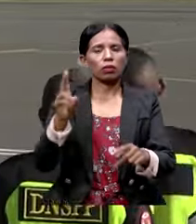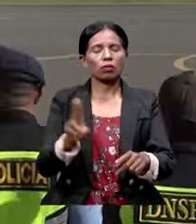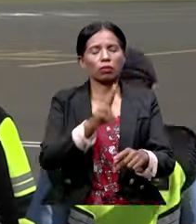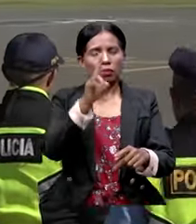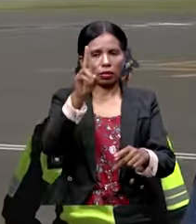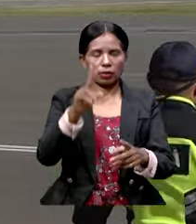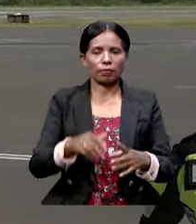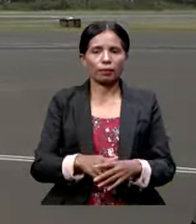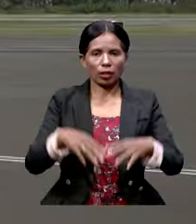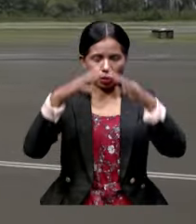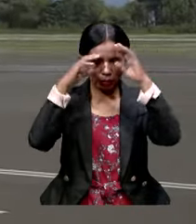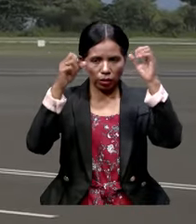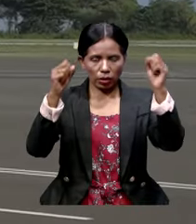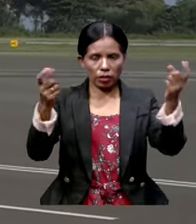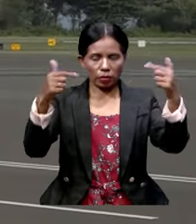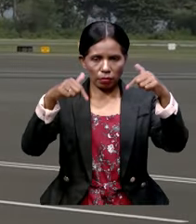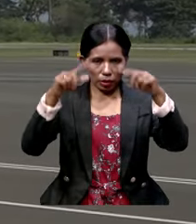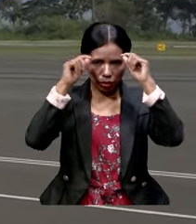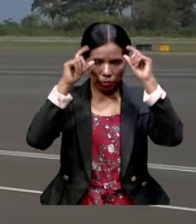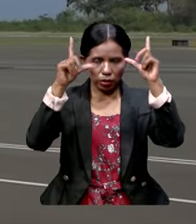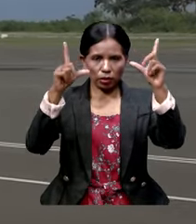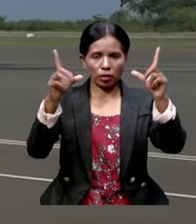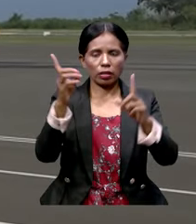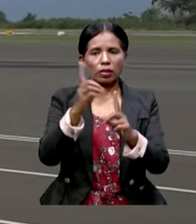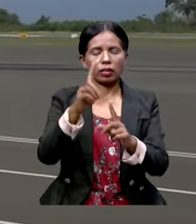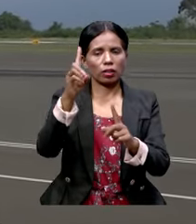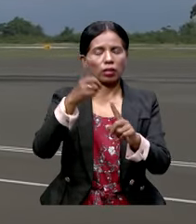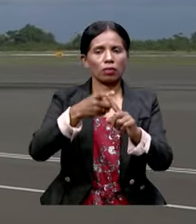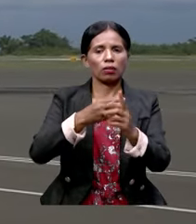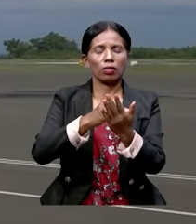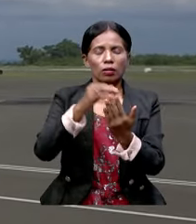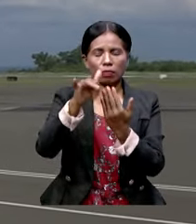Rutgers. Presidente da República se filahicas me Timor-Leste e a lorong ida fulan maio,